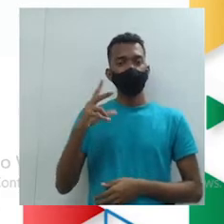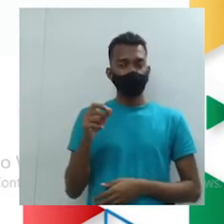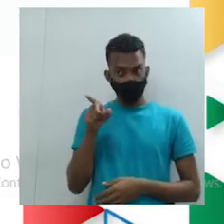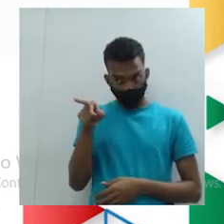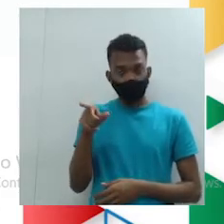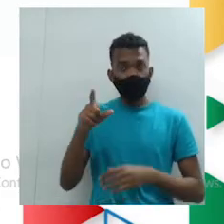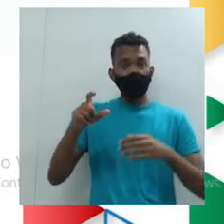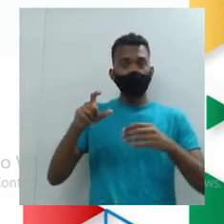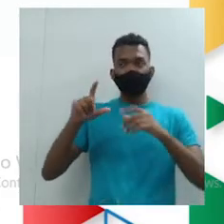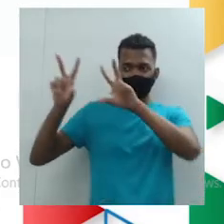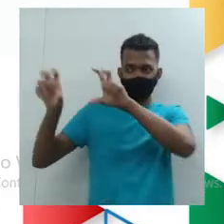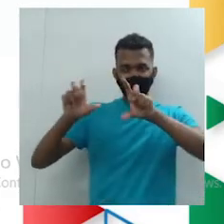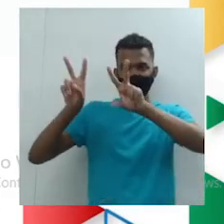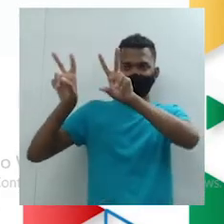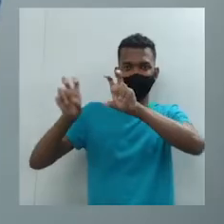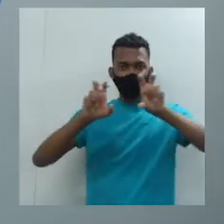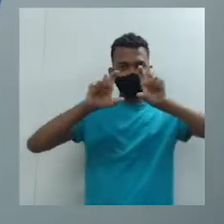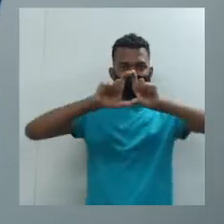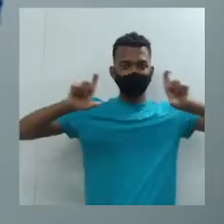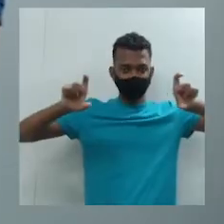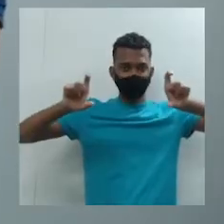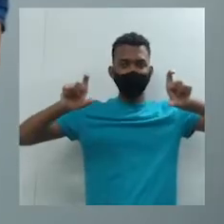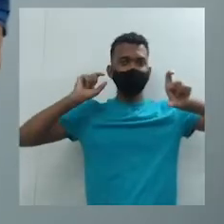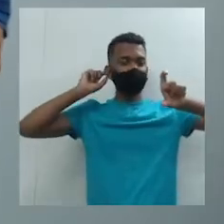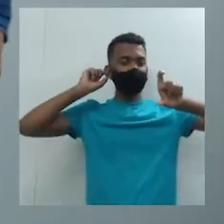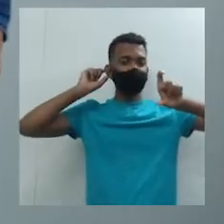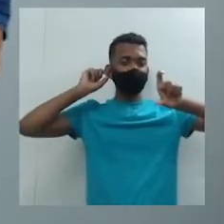quer dizer, esse trecho aí, né, essa estrofe,